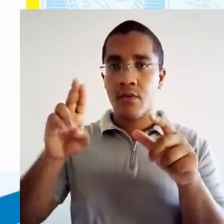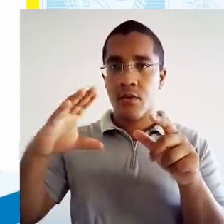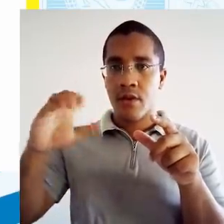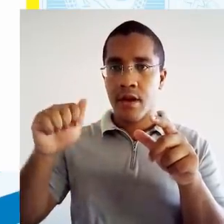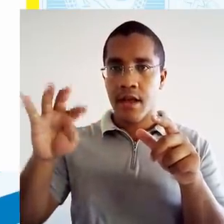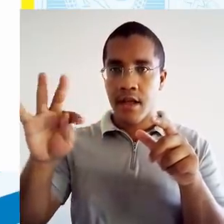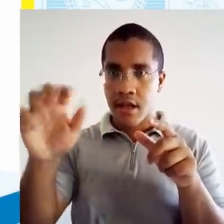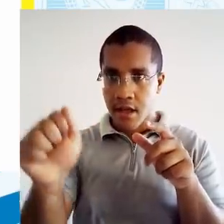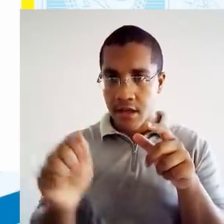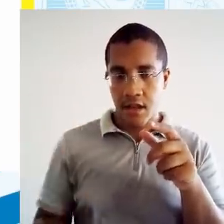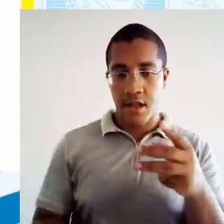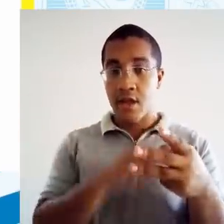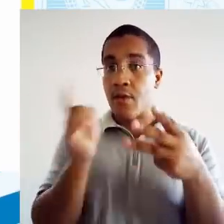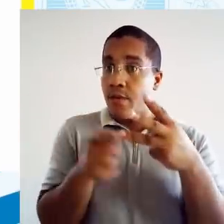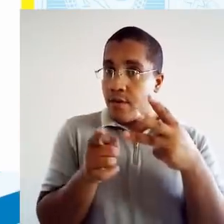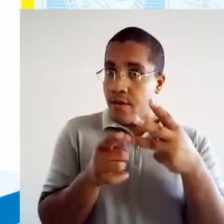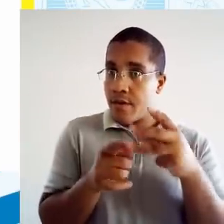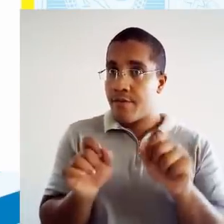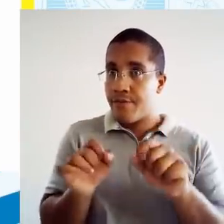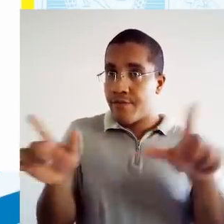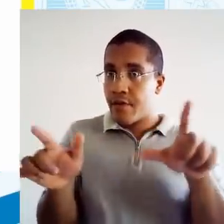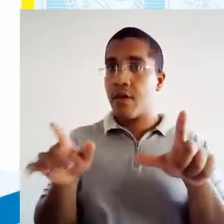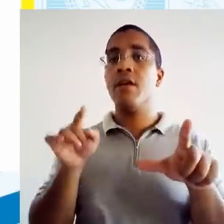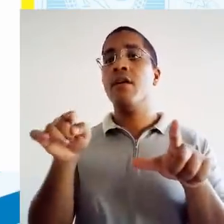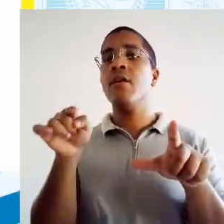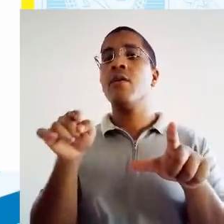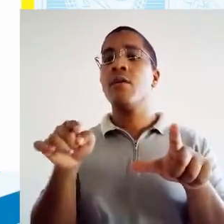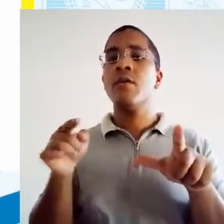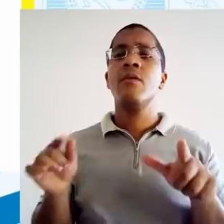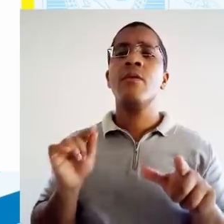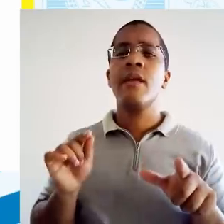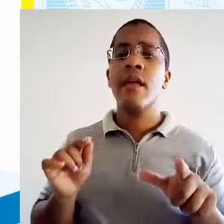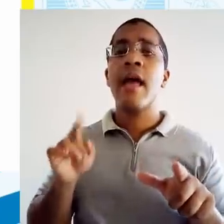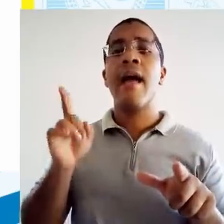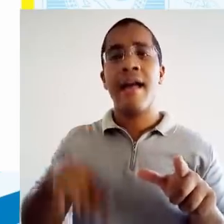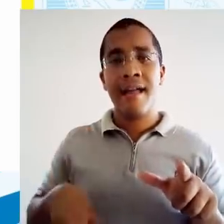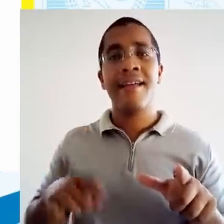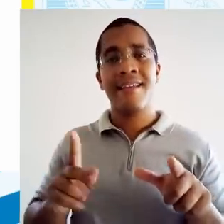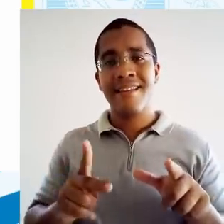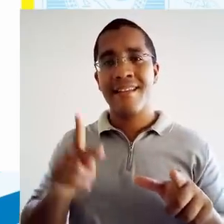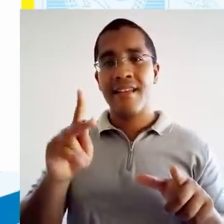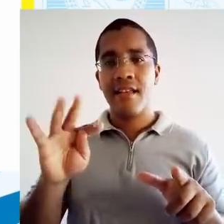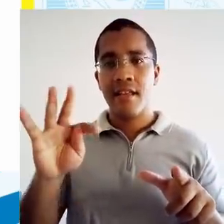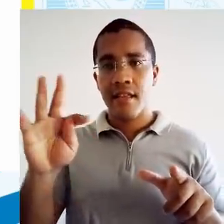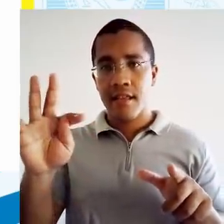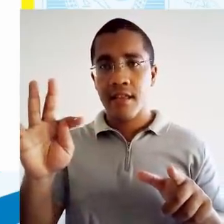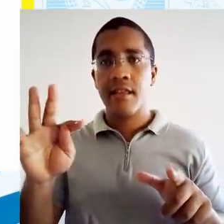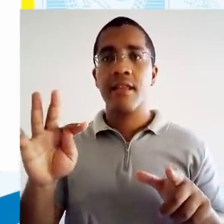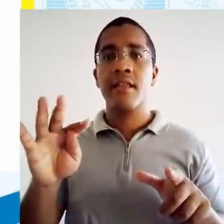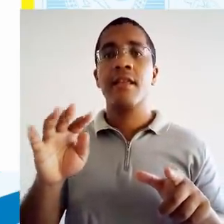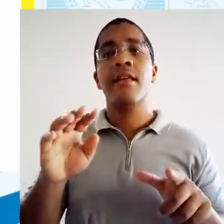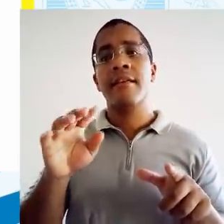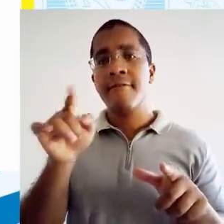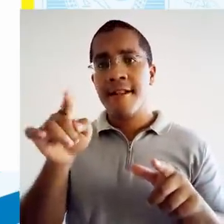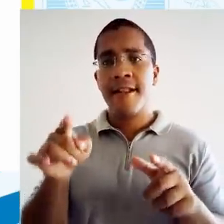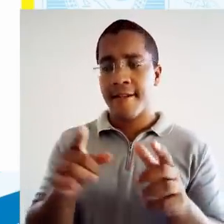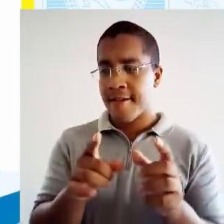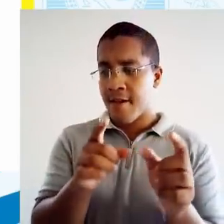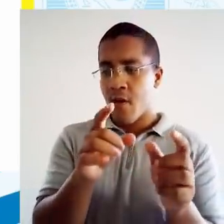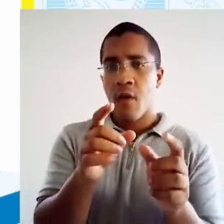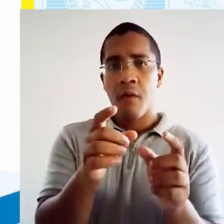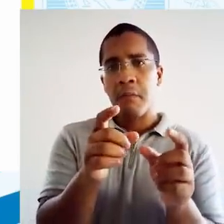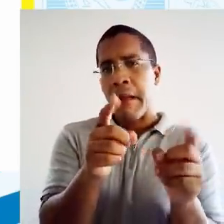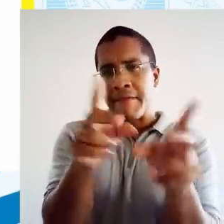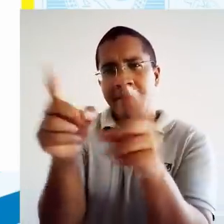de sucata. E nesta última imagem de princípios de robótica, a gente tem os kits que têm os